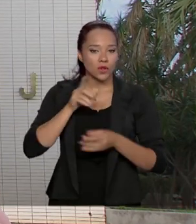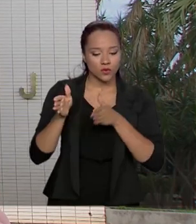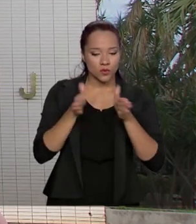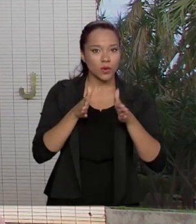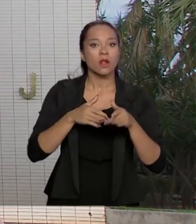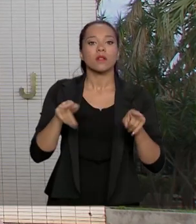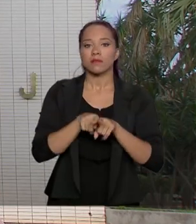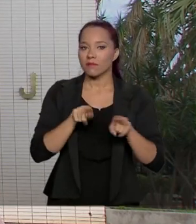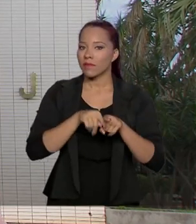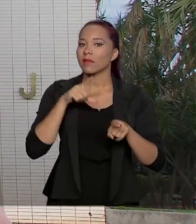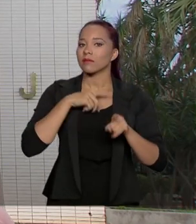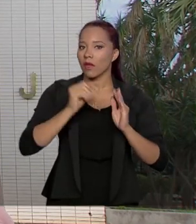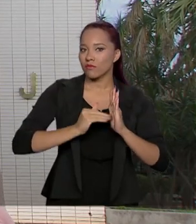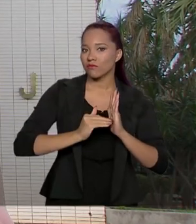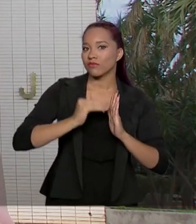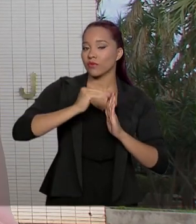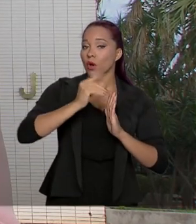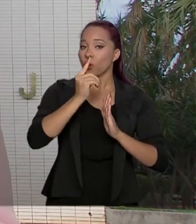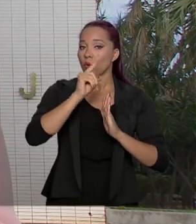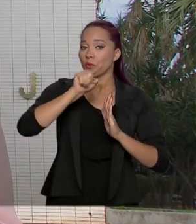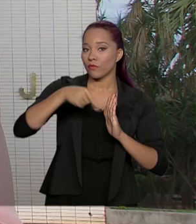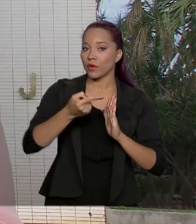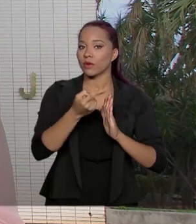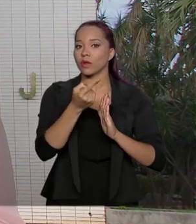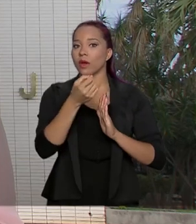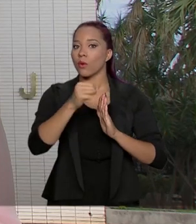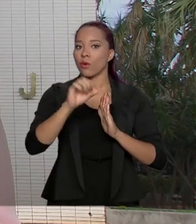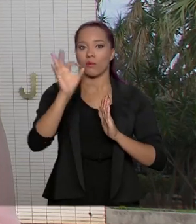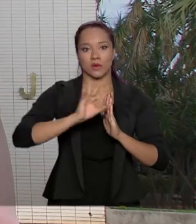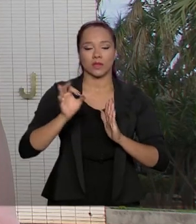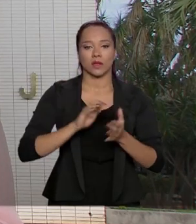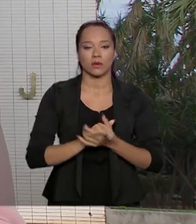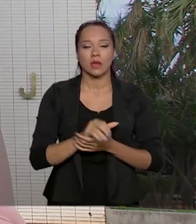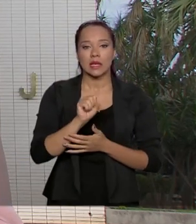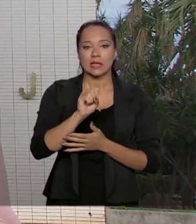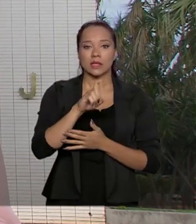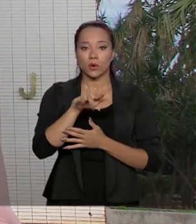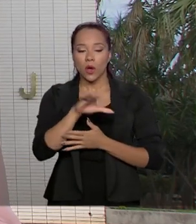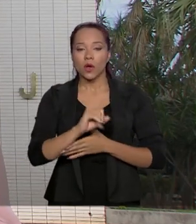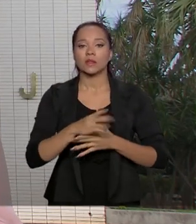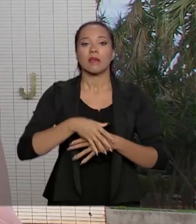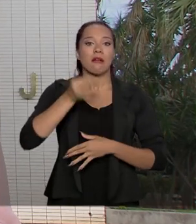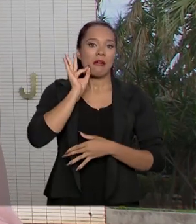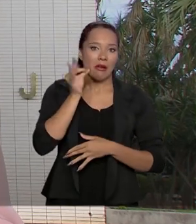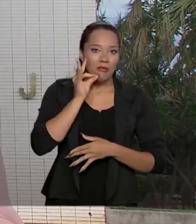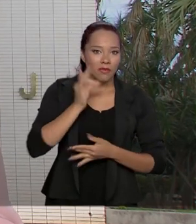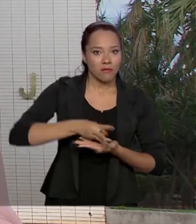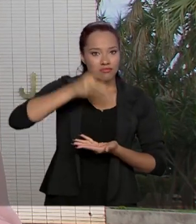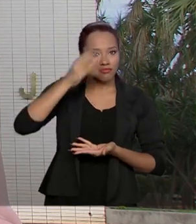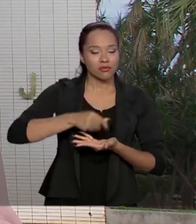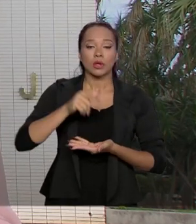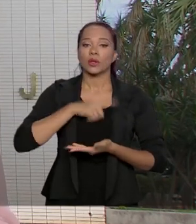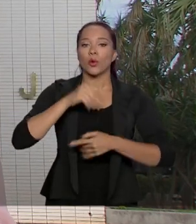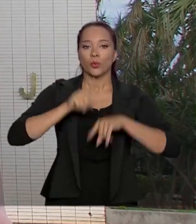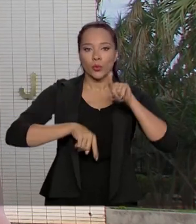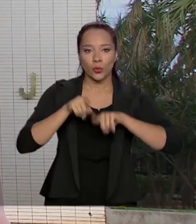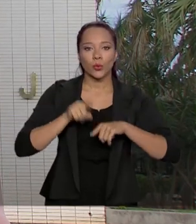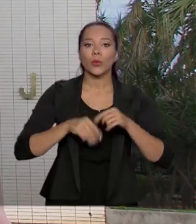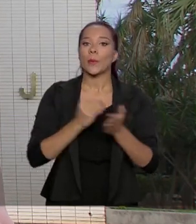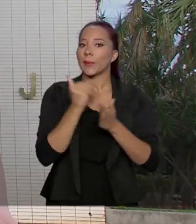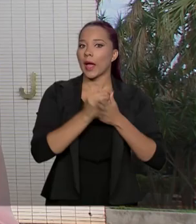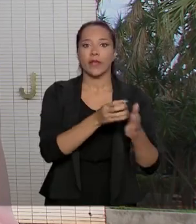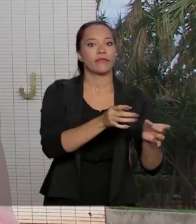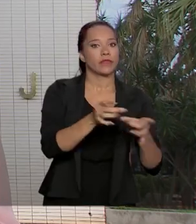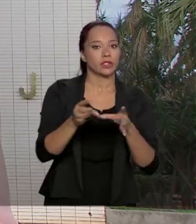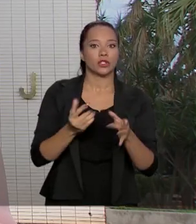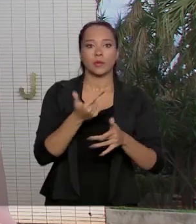também tiveram crescimento, 1,8%. Celulose e café em grãos estão entre os produtos mais exportados pelo